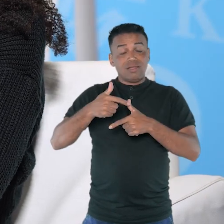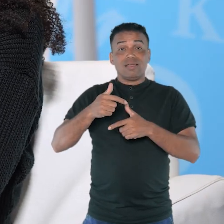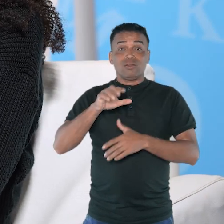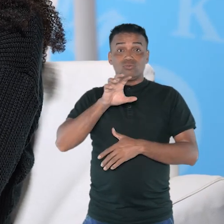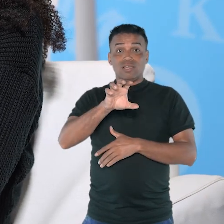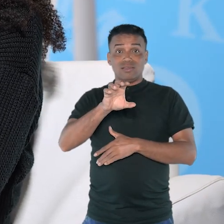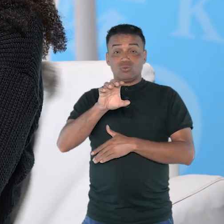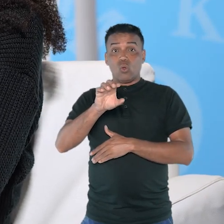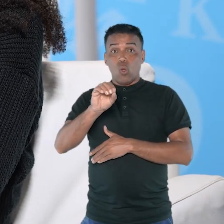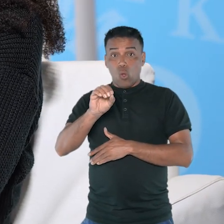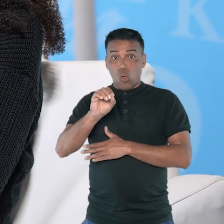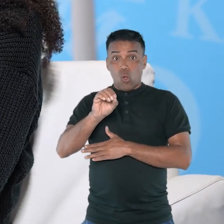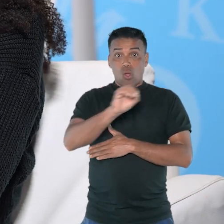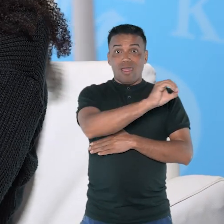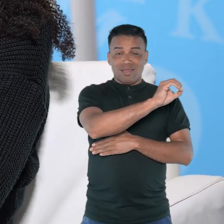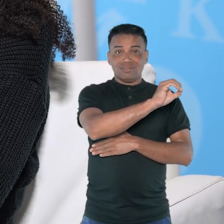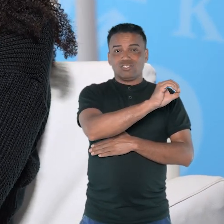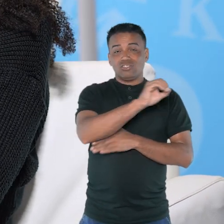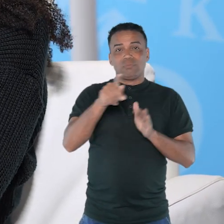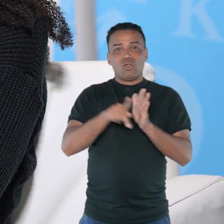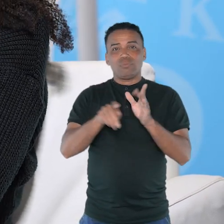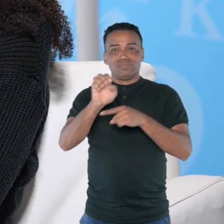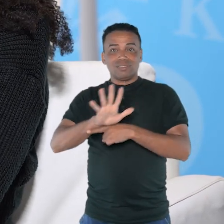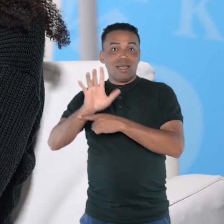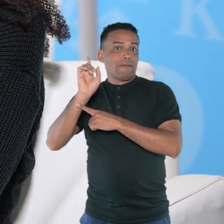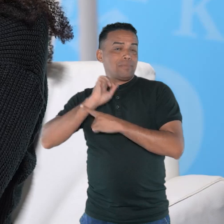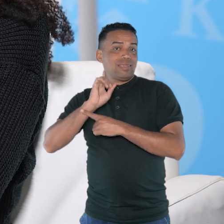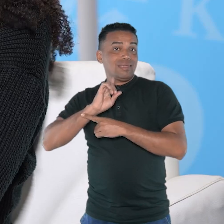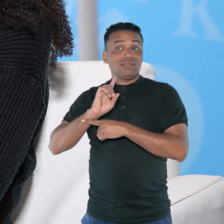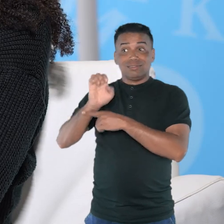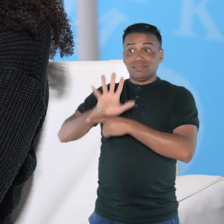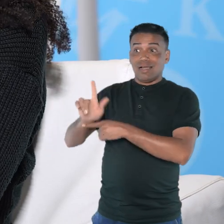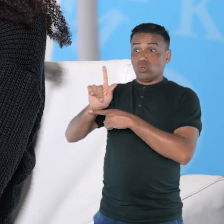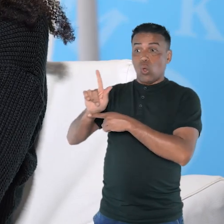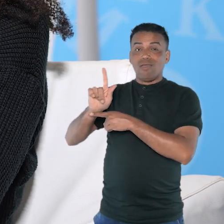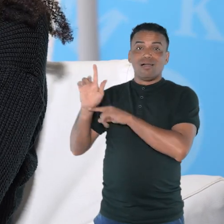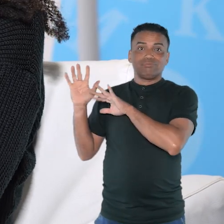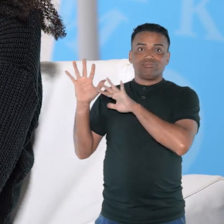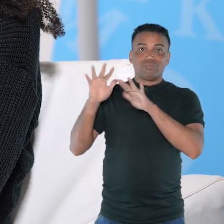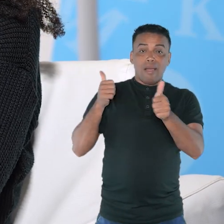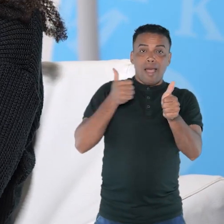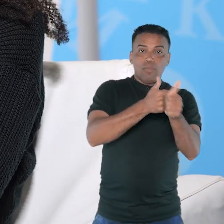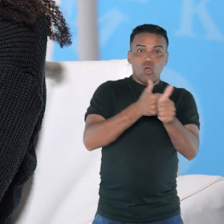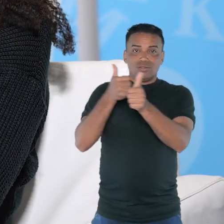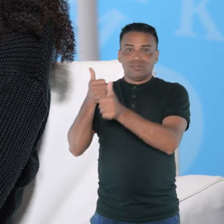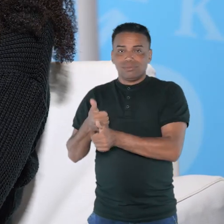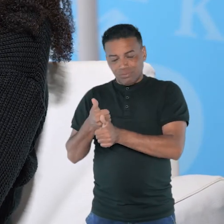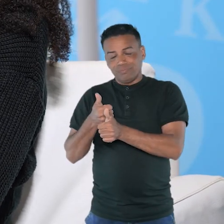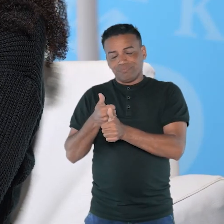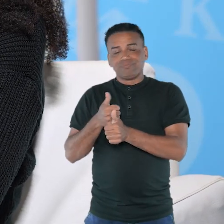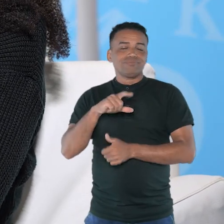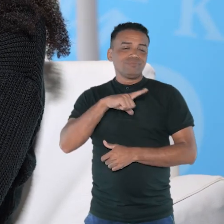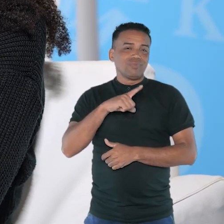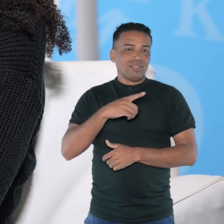Centro-Oeste, e também do Sudeste, vindos de Minas Gerais. Então, Minas Gerais e Goiás foram os estados, pela proximidade, óbvio, né, a gente tem ali uma